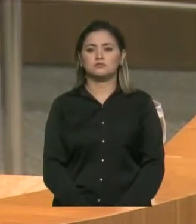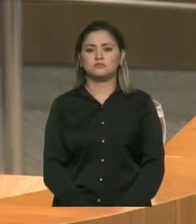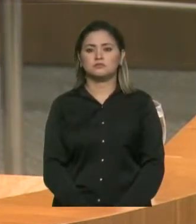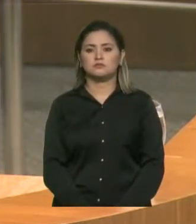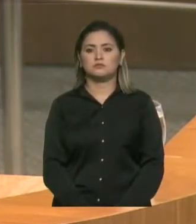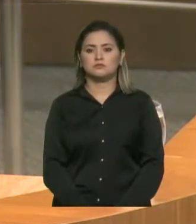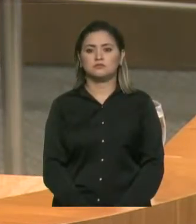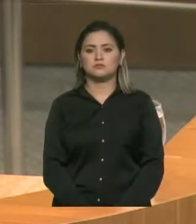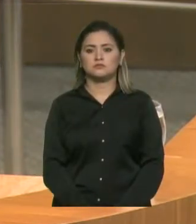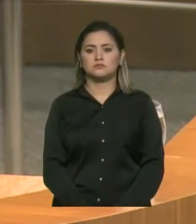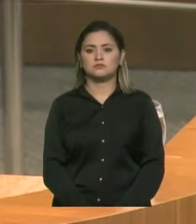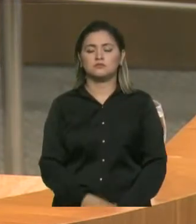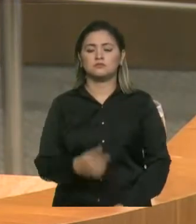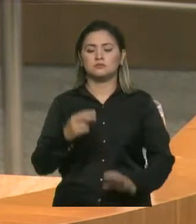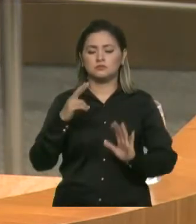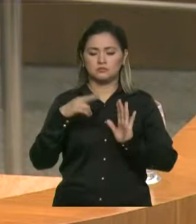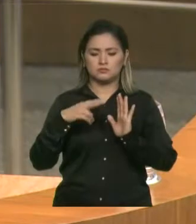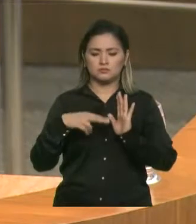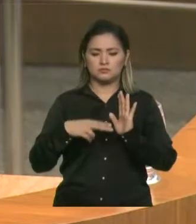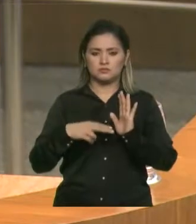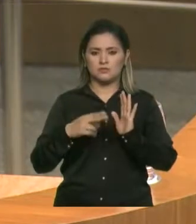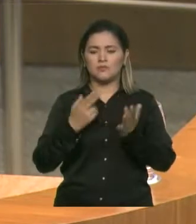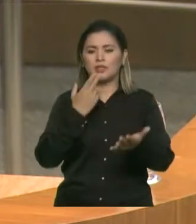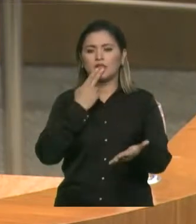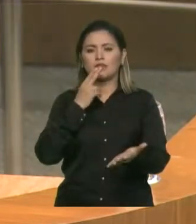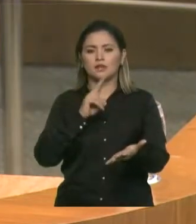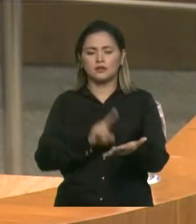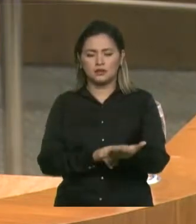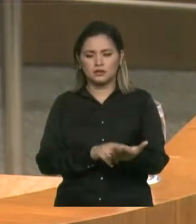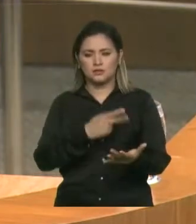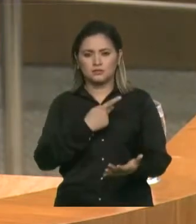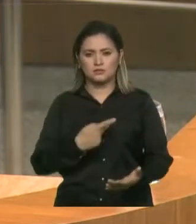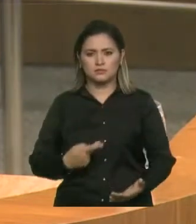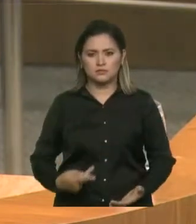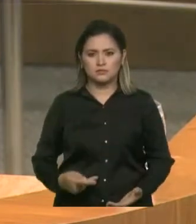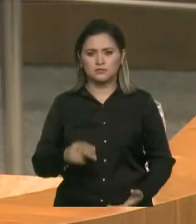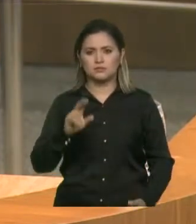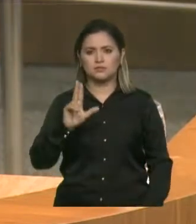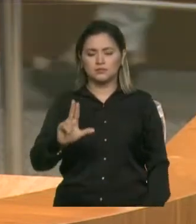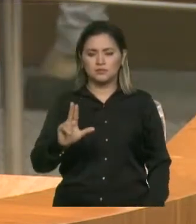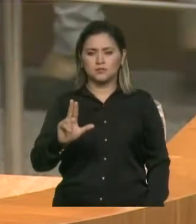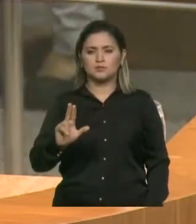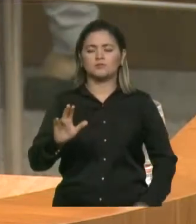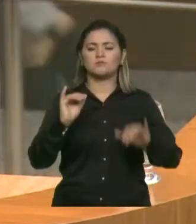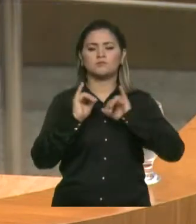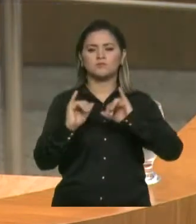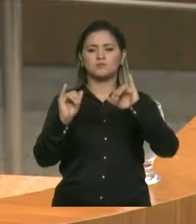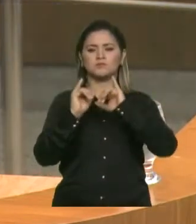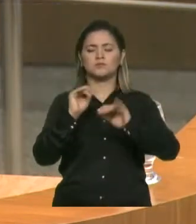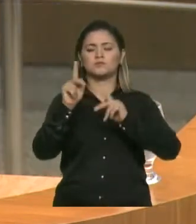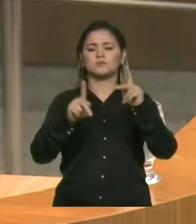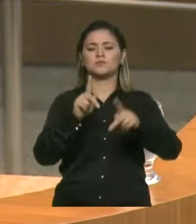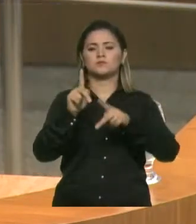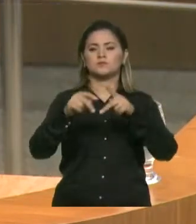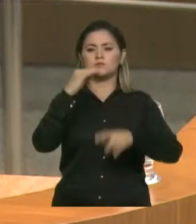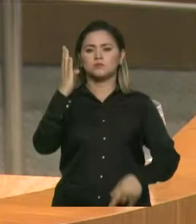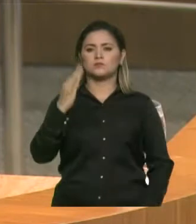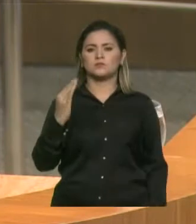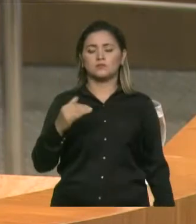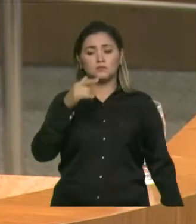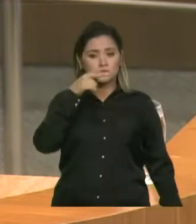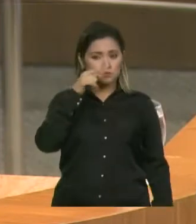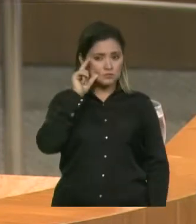carta do presidente Lula ao povo brasileiro, escrita ontem por ele em